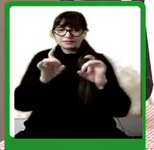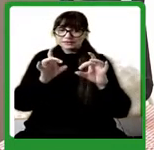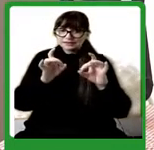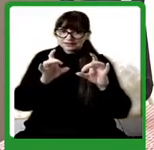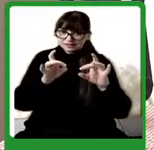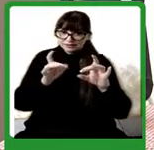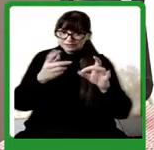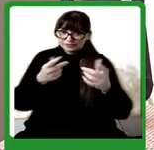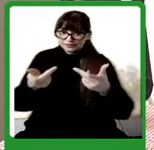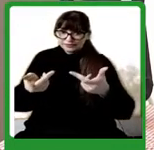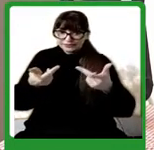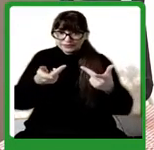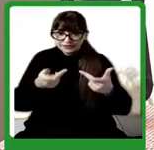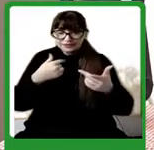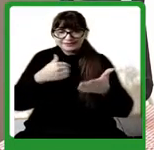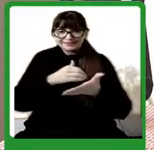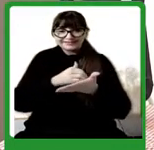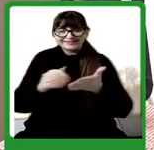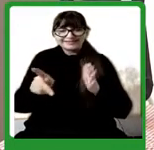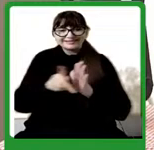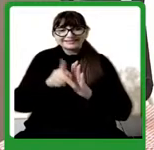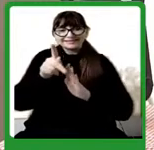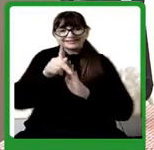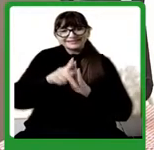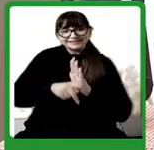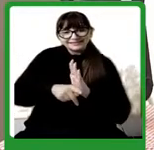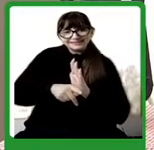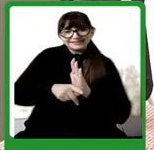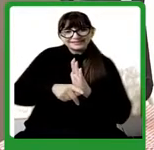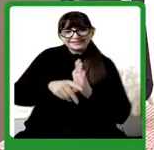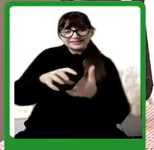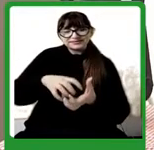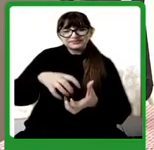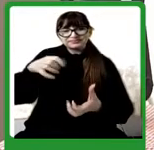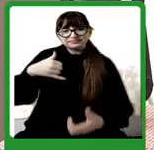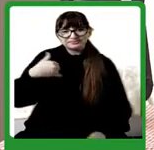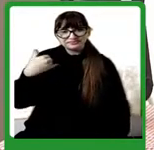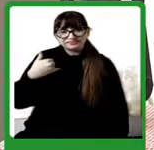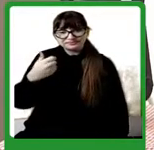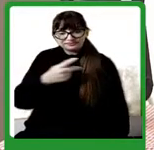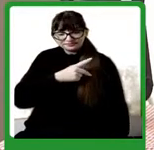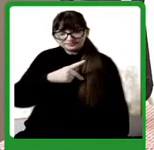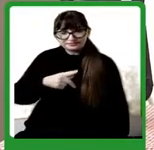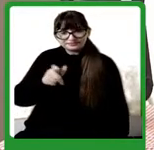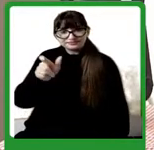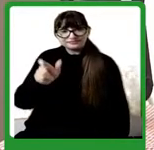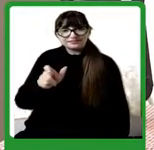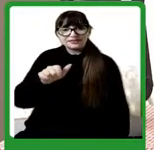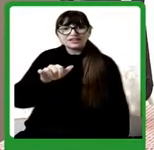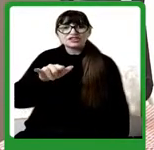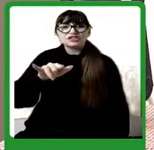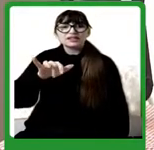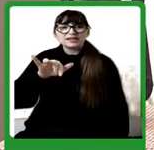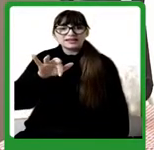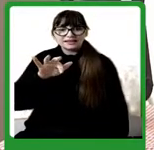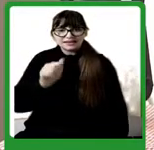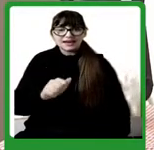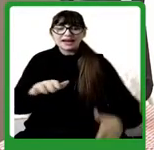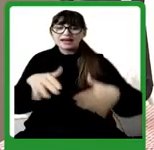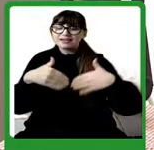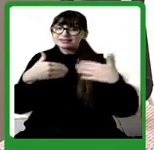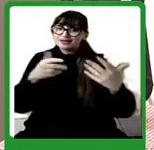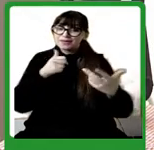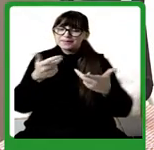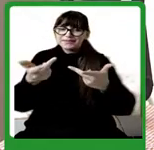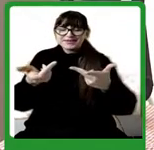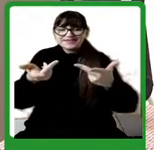mensagem e abrir oficialmente o programa Sicredi Longevidade à presidente Angelita Marisa Cadoná. Presidente Angelita, seja muito